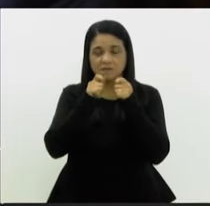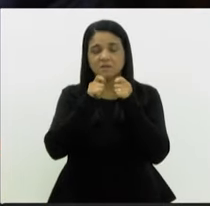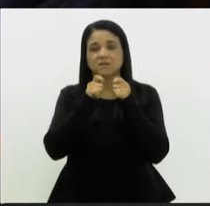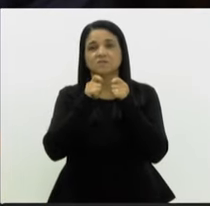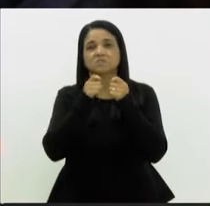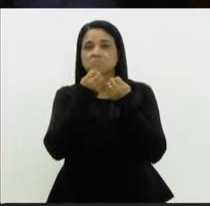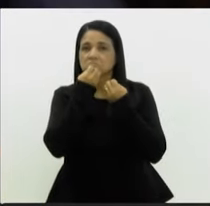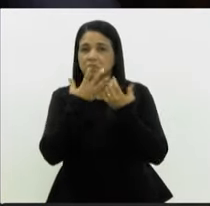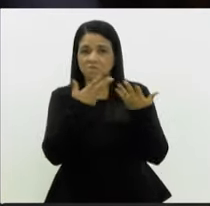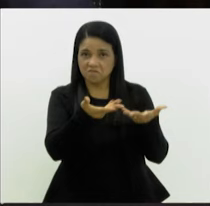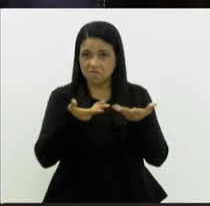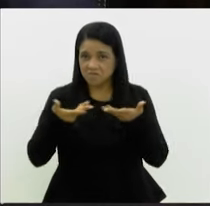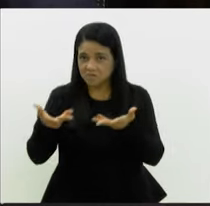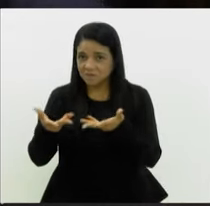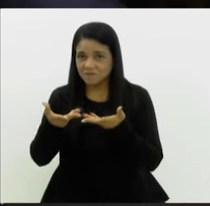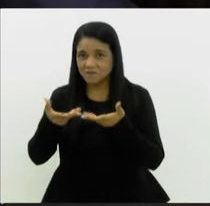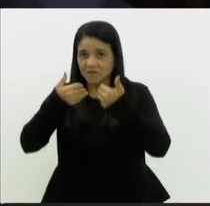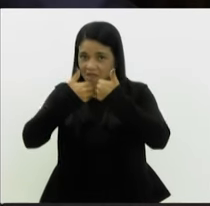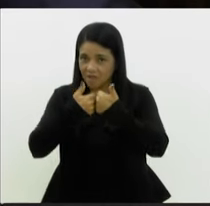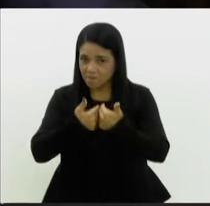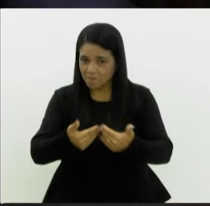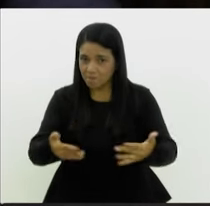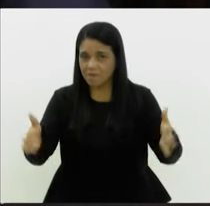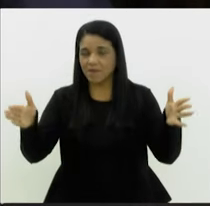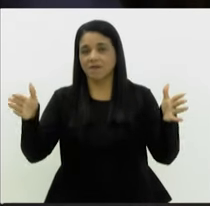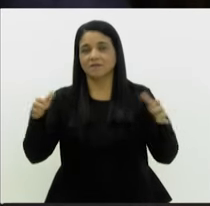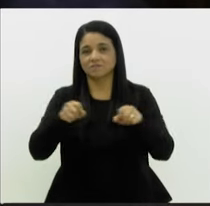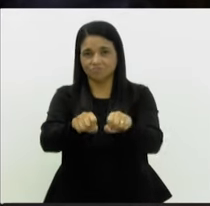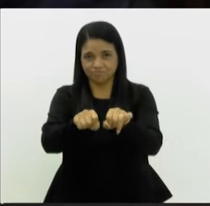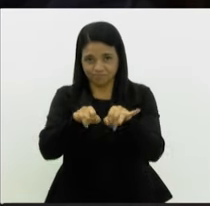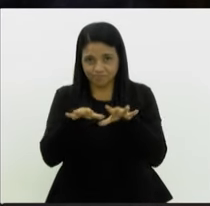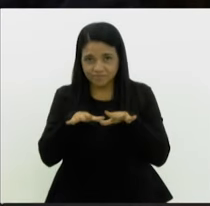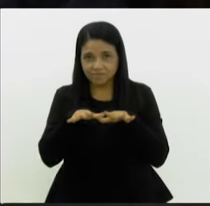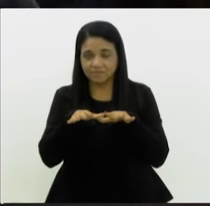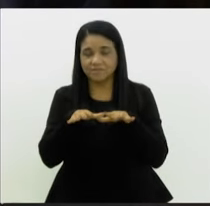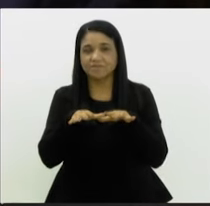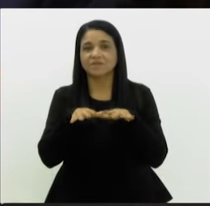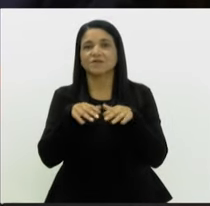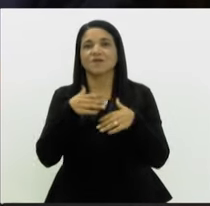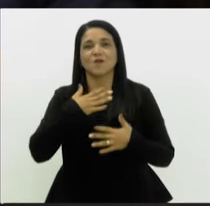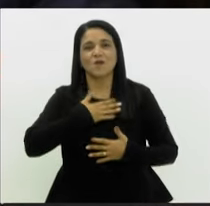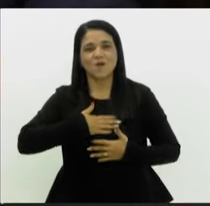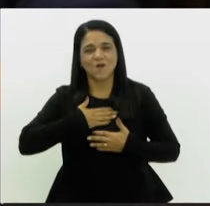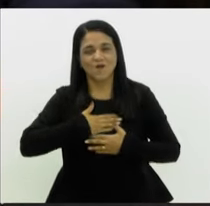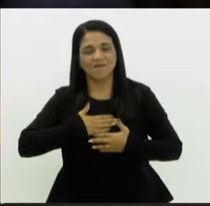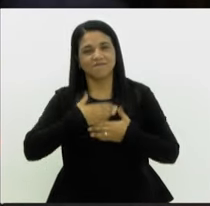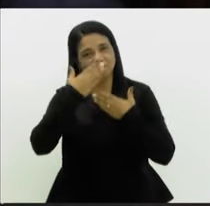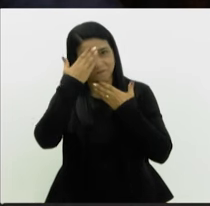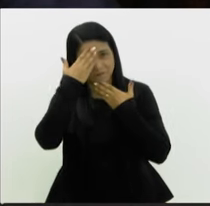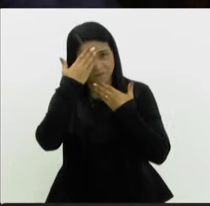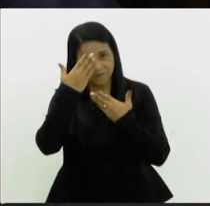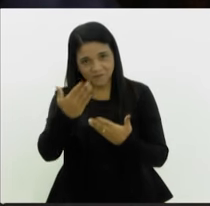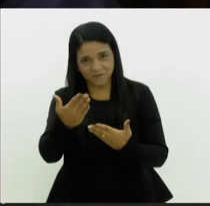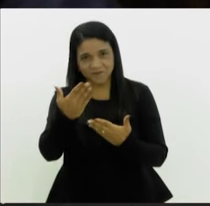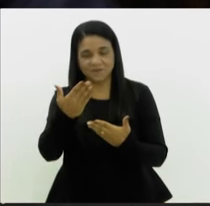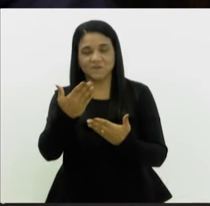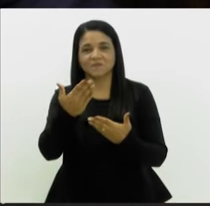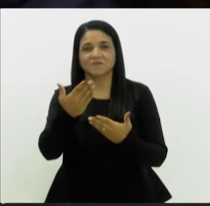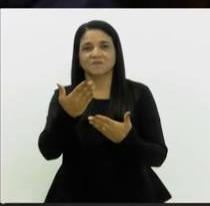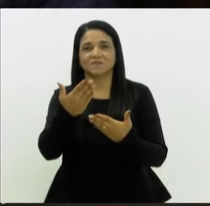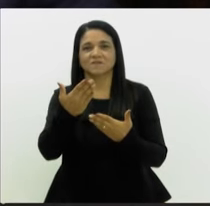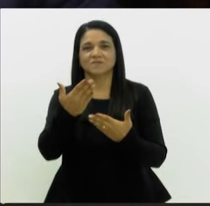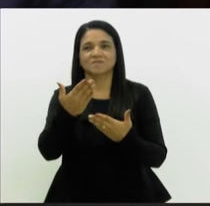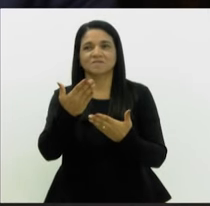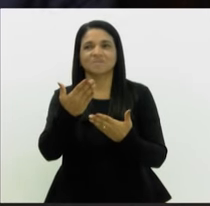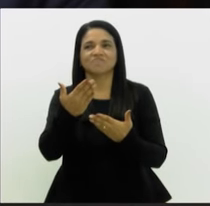Sejam todos bem-vindos. Está reaberta a sessão. Gostaria de agradecer por